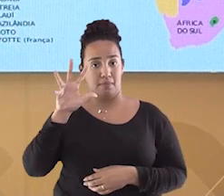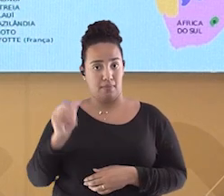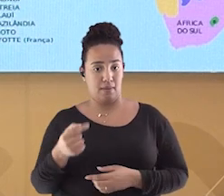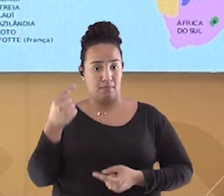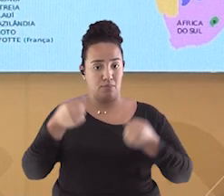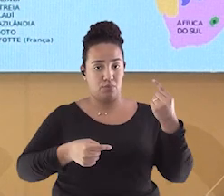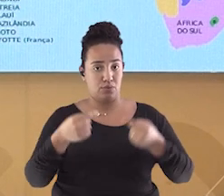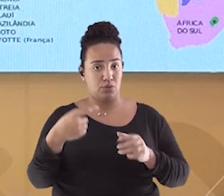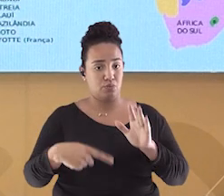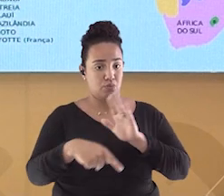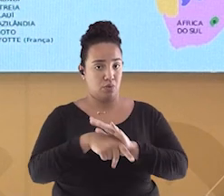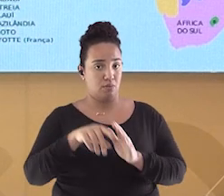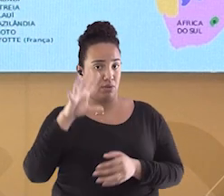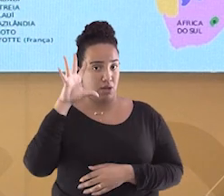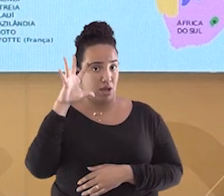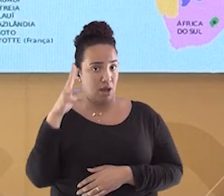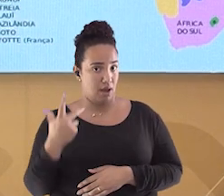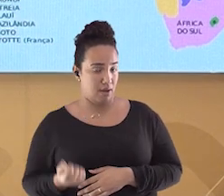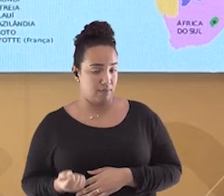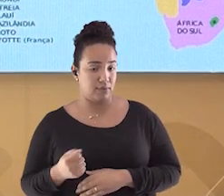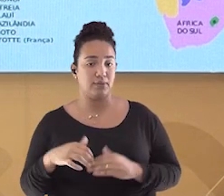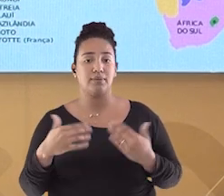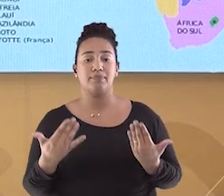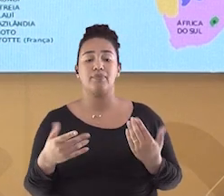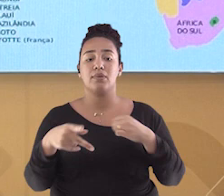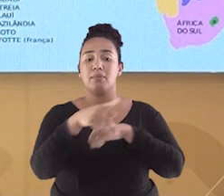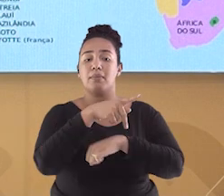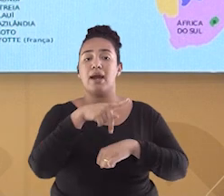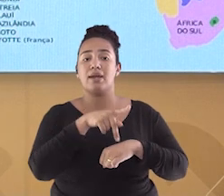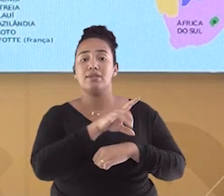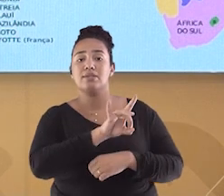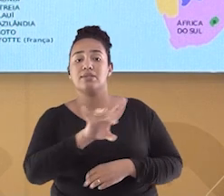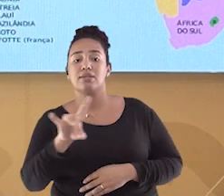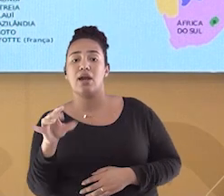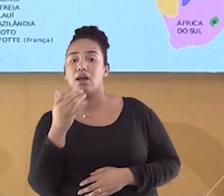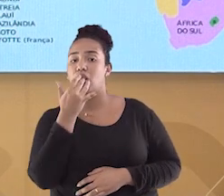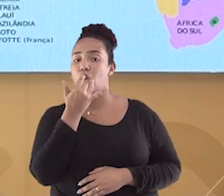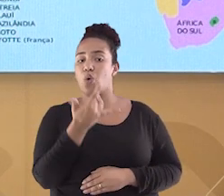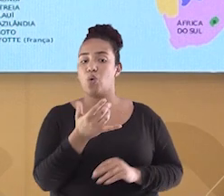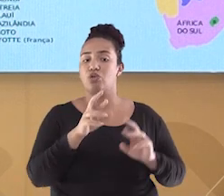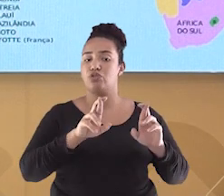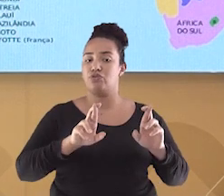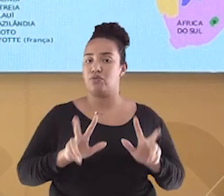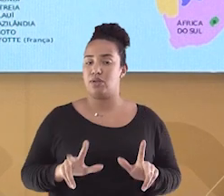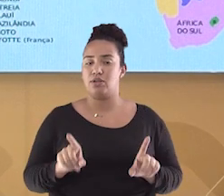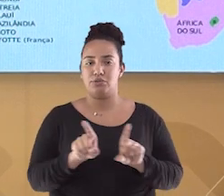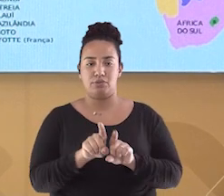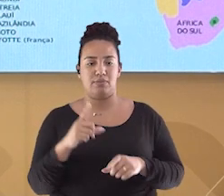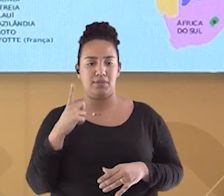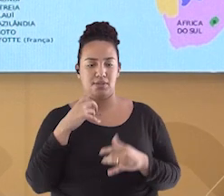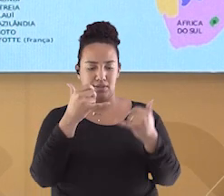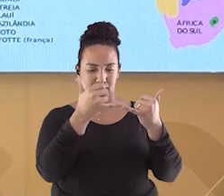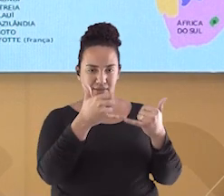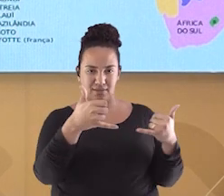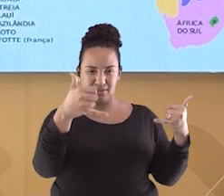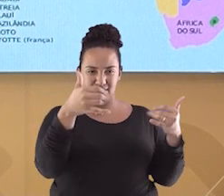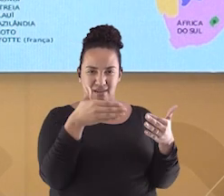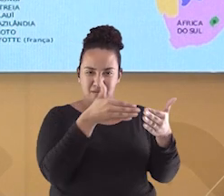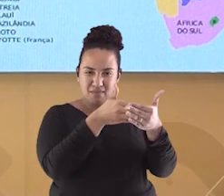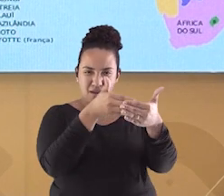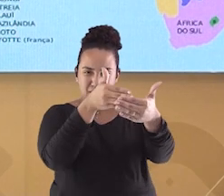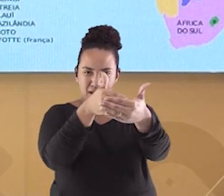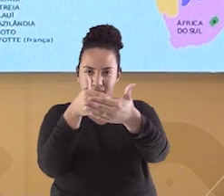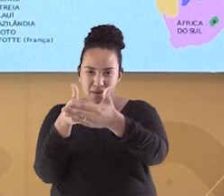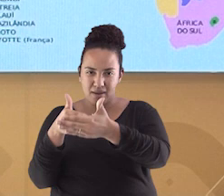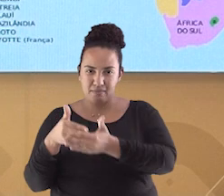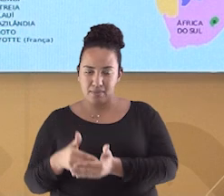da África e ele diferencia os países por cores e por essas linhas de fronteira. Esse é um